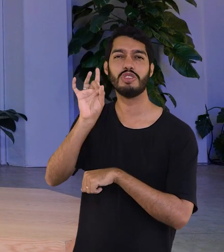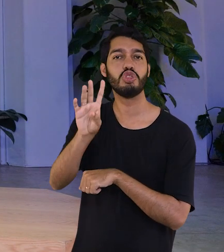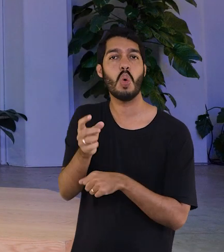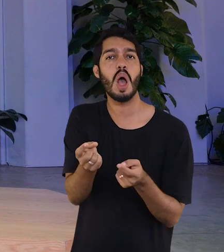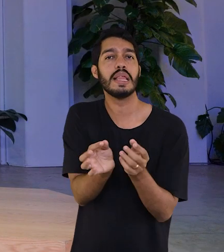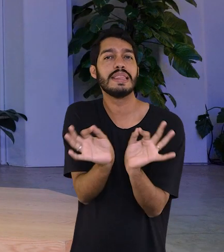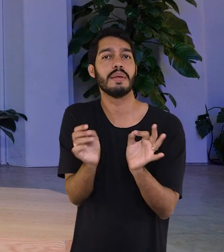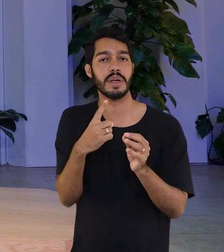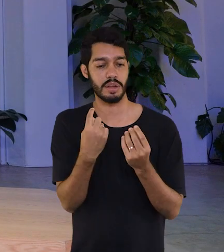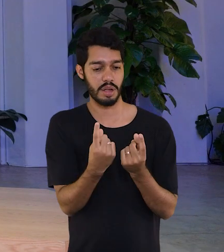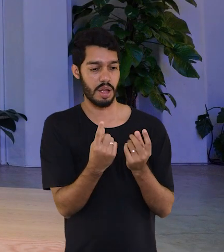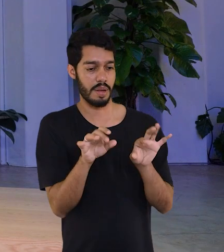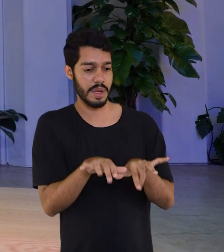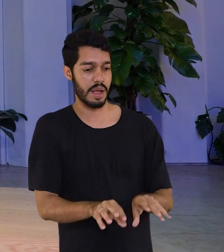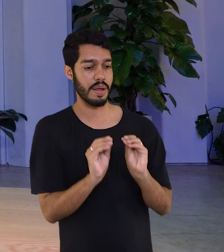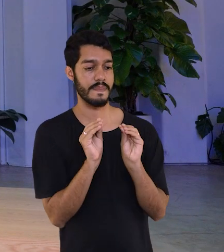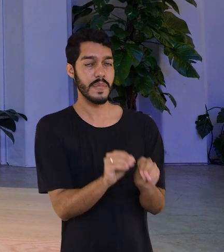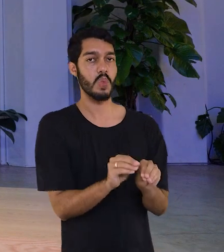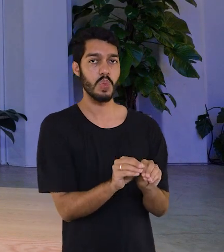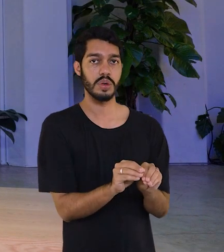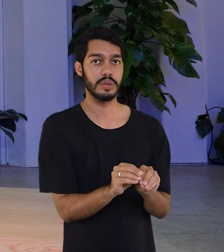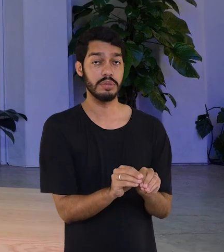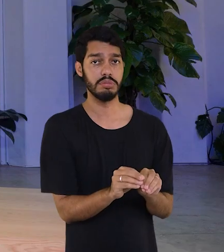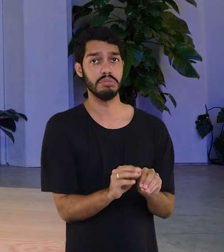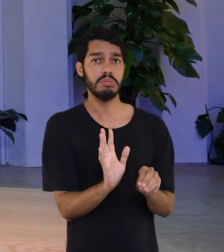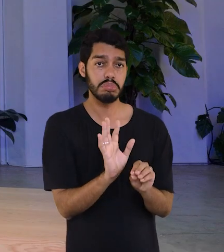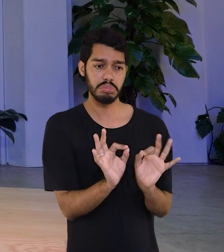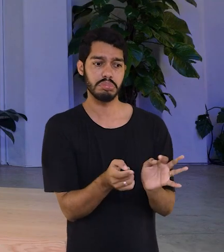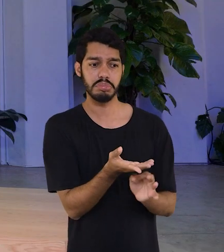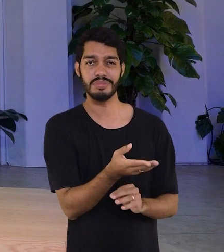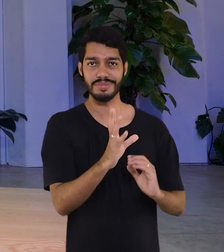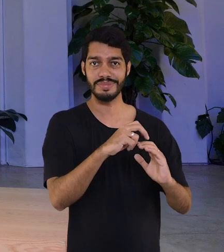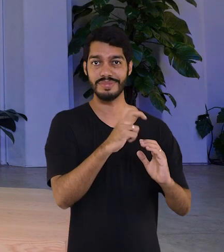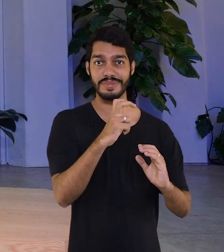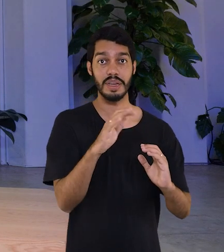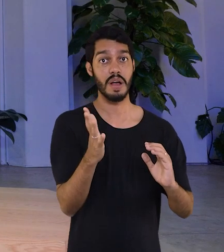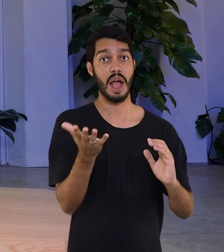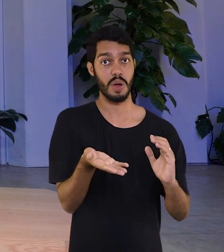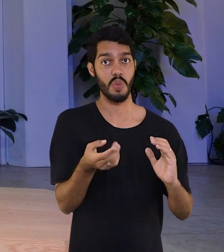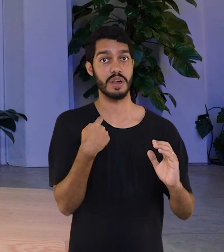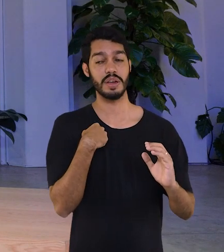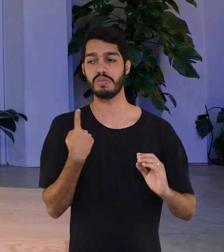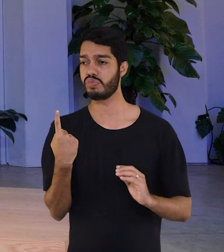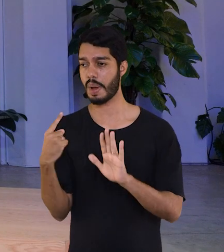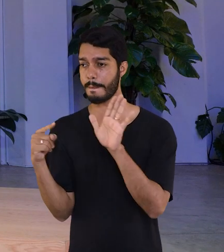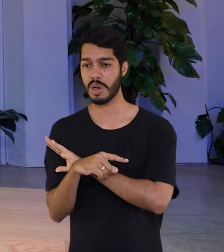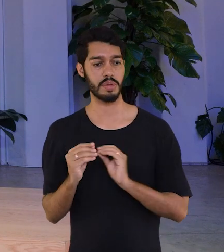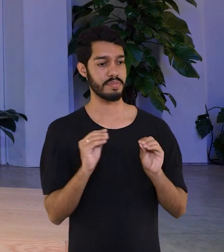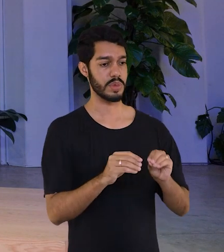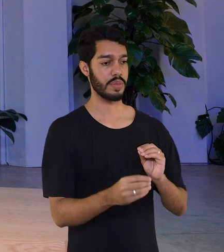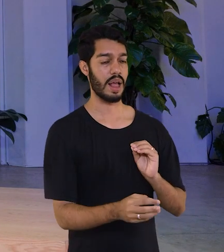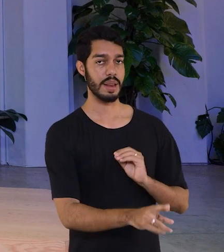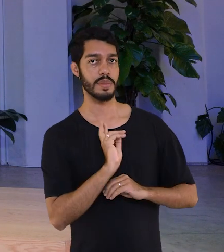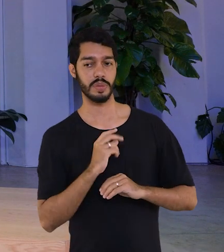além do prompt que a gente digita ali e pede um... É quase que a gente chama de chat responsivo, né? A